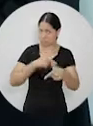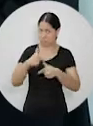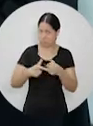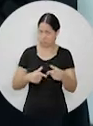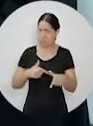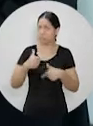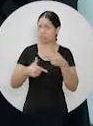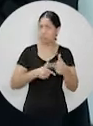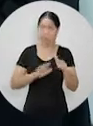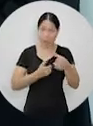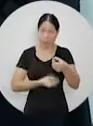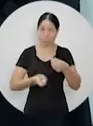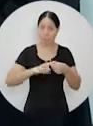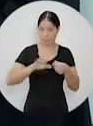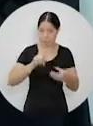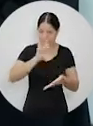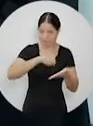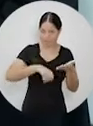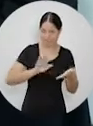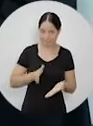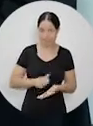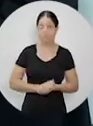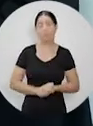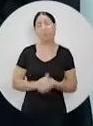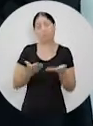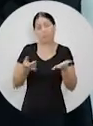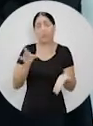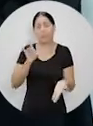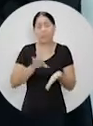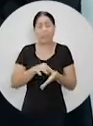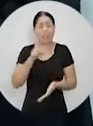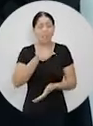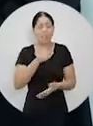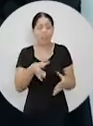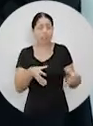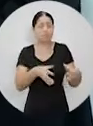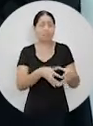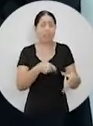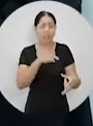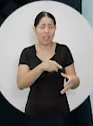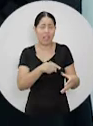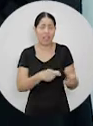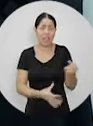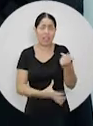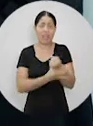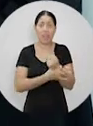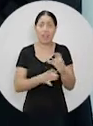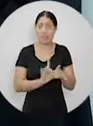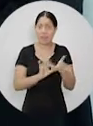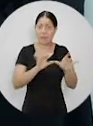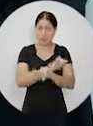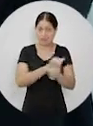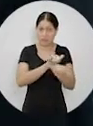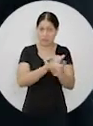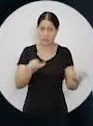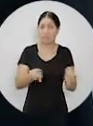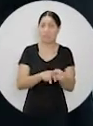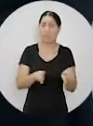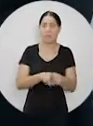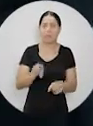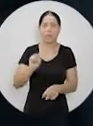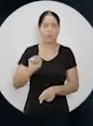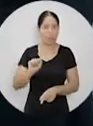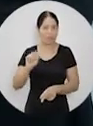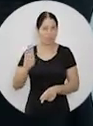e muito, alguns convênios já foram fechados, inclusive. Já. Na verdade, a ideia do observatório é justamente garantir a liberdade de imprensa, fazer com